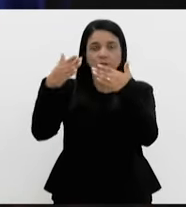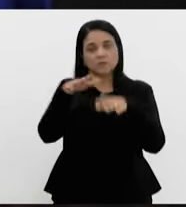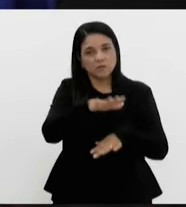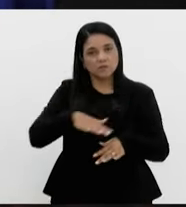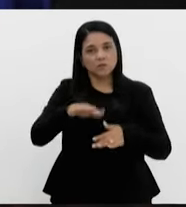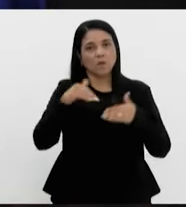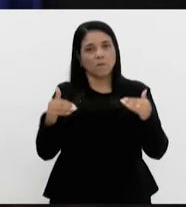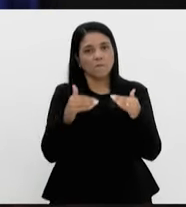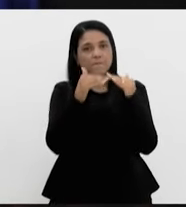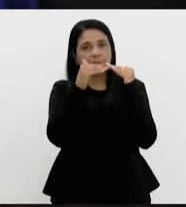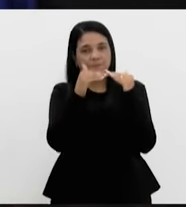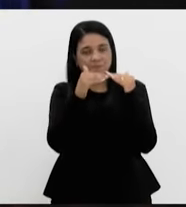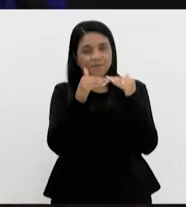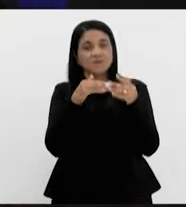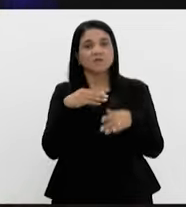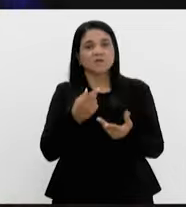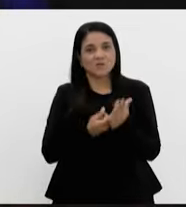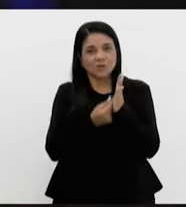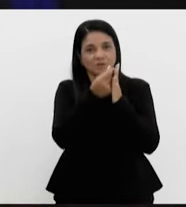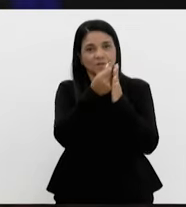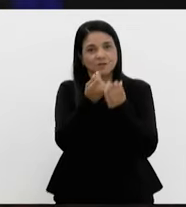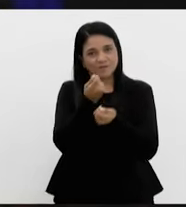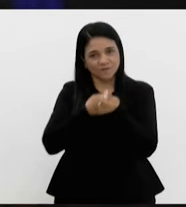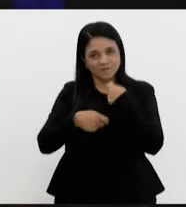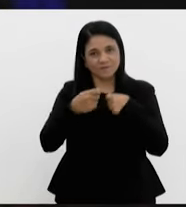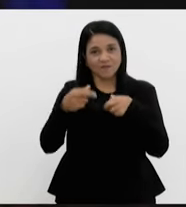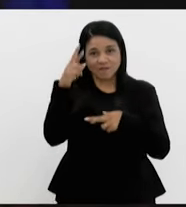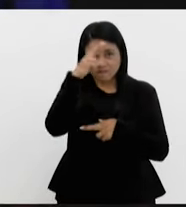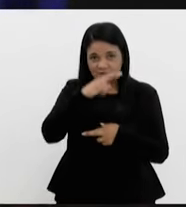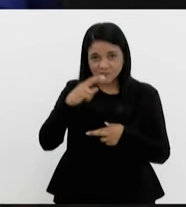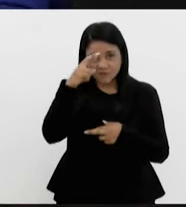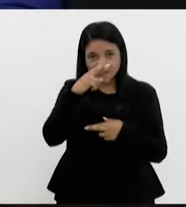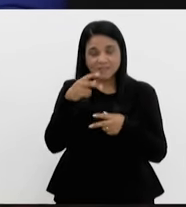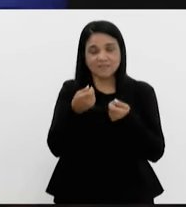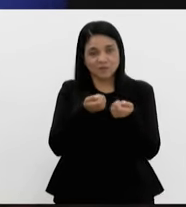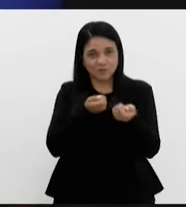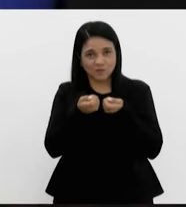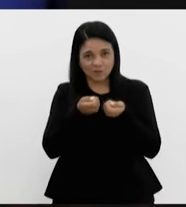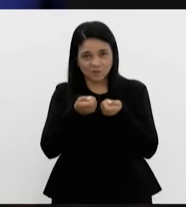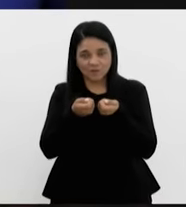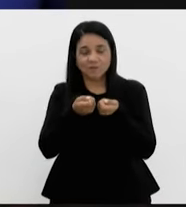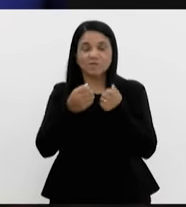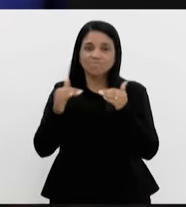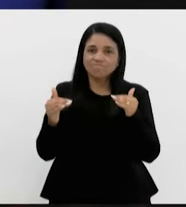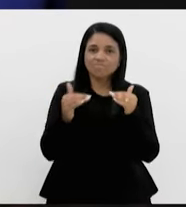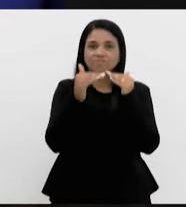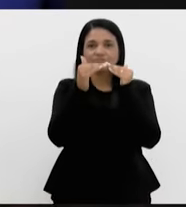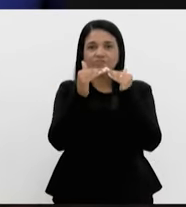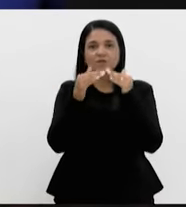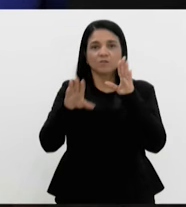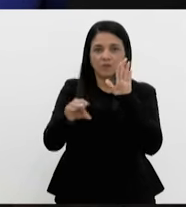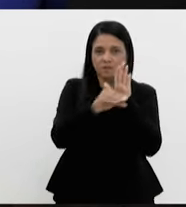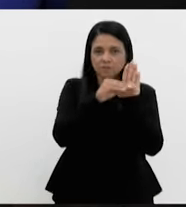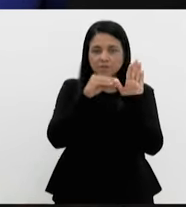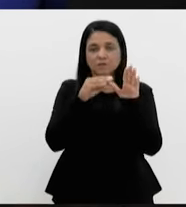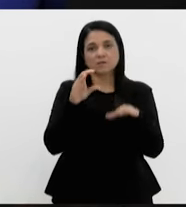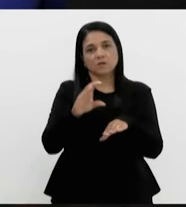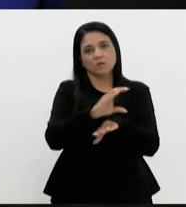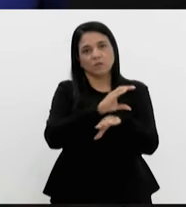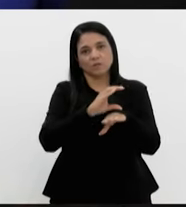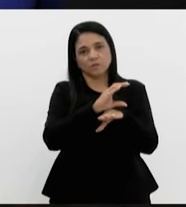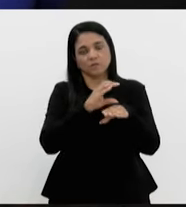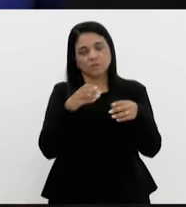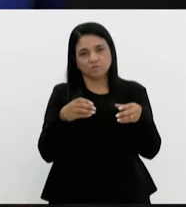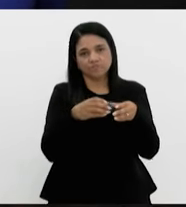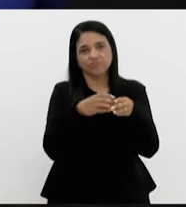Regional favorável e de Orçamento, Finanças, Fiscalização Financeira e Controle favorável com as emendas da Comissão de Criança,